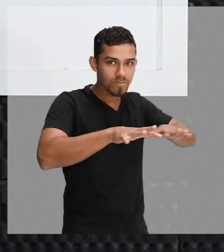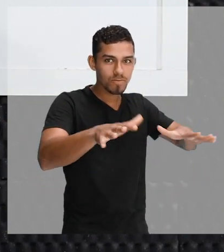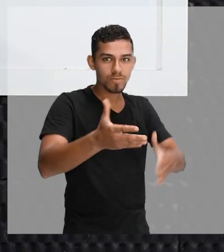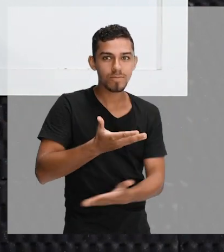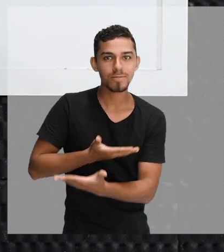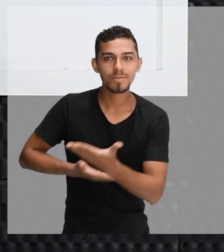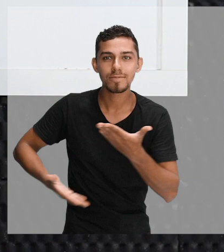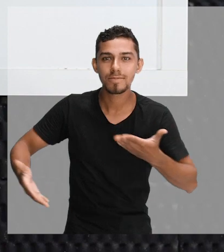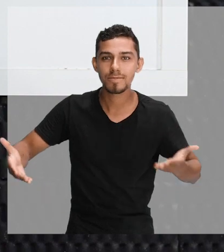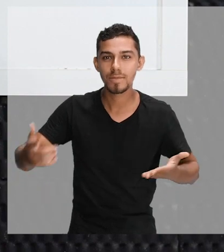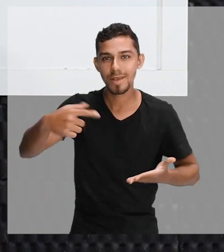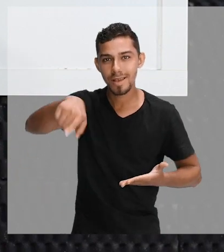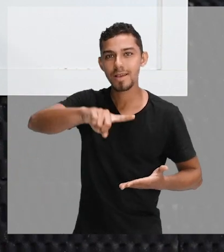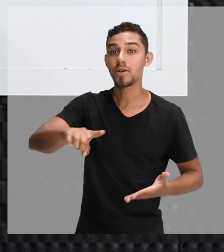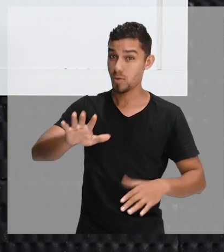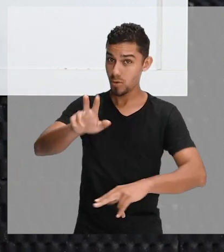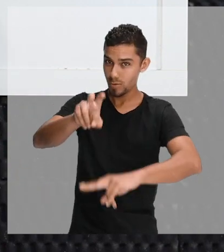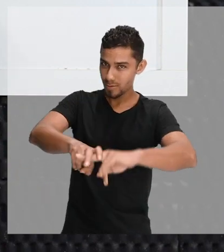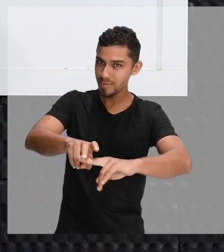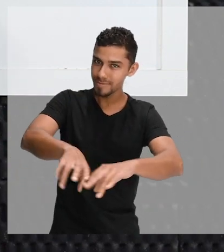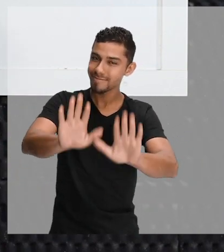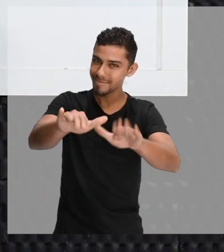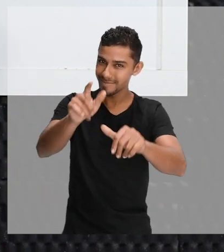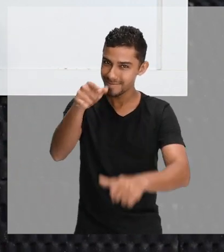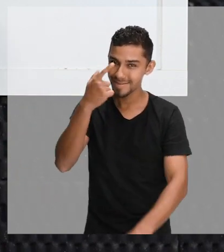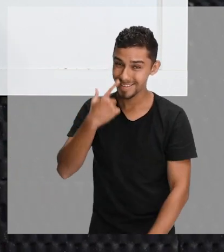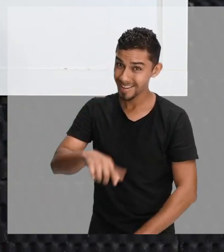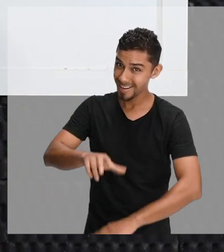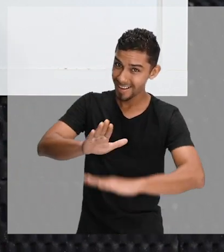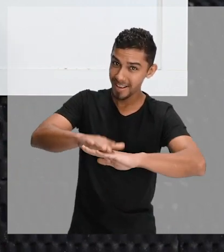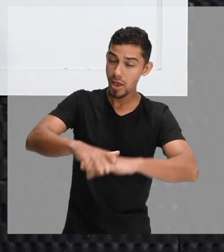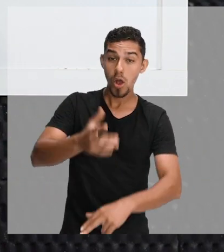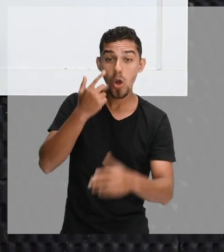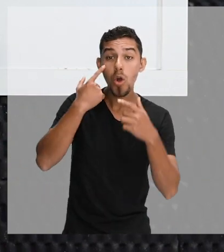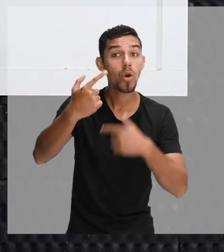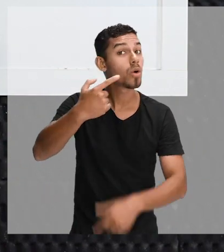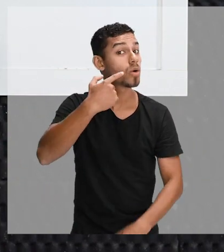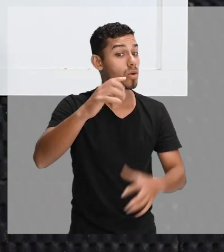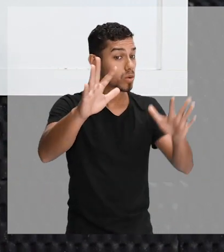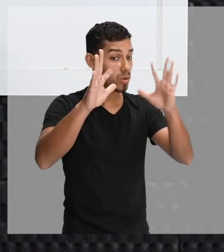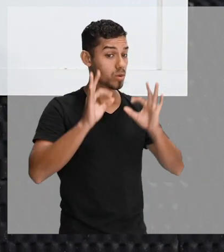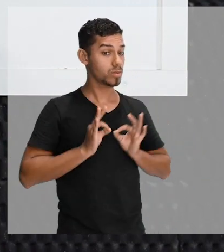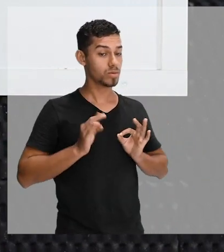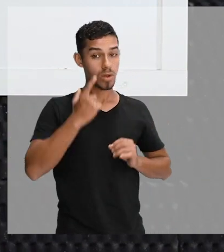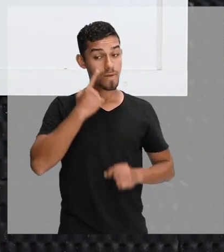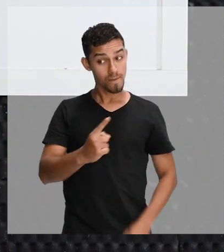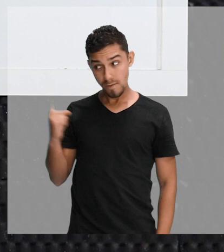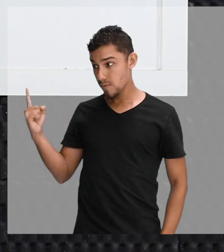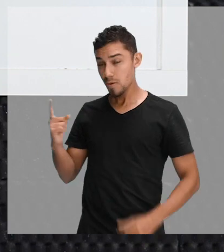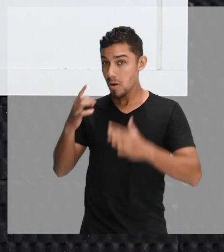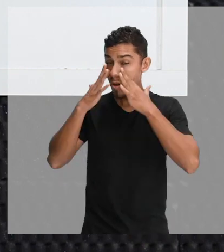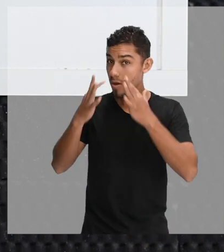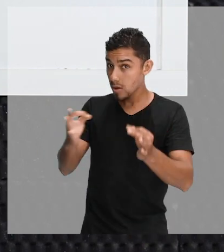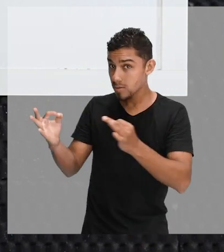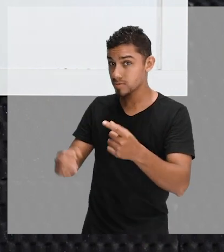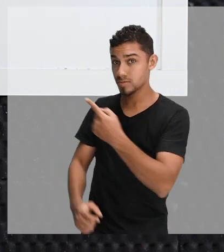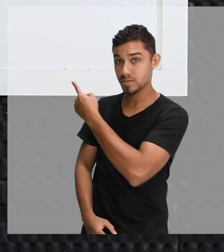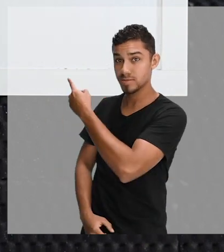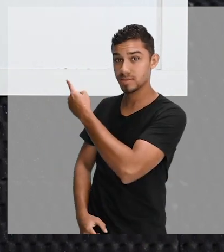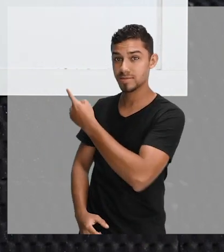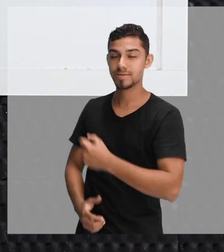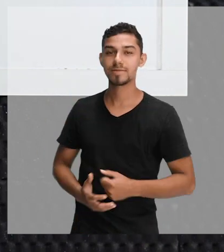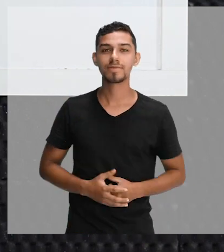senta direitinho, presta atenção. Isso, senta direitinho. Olha para cá. Foco total aqui, olha. Presta atenção. O